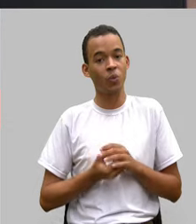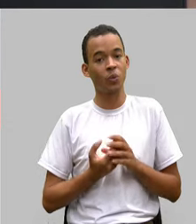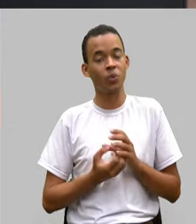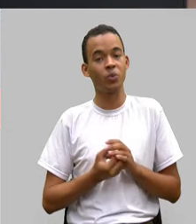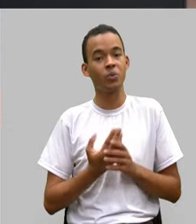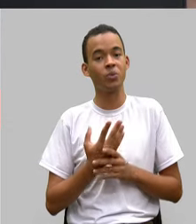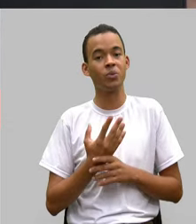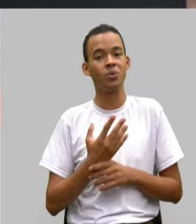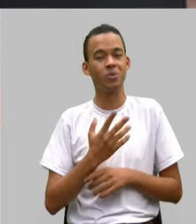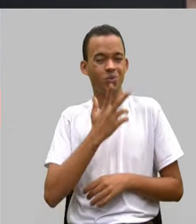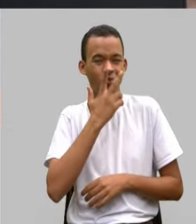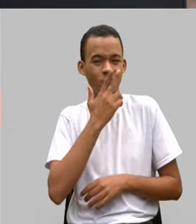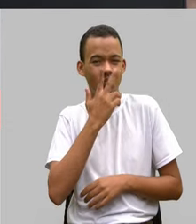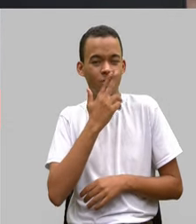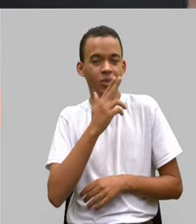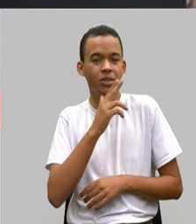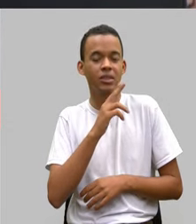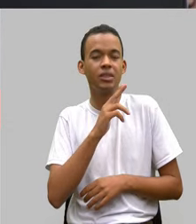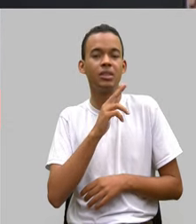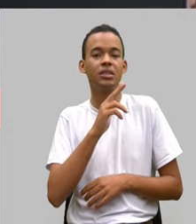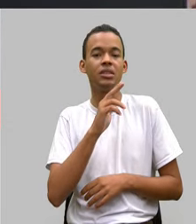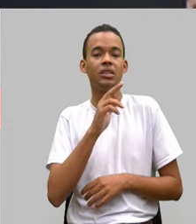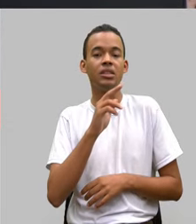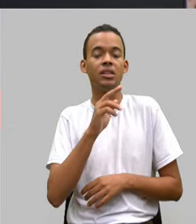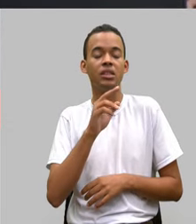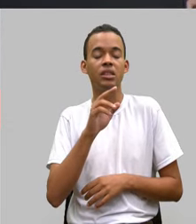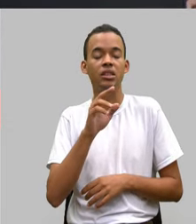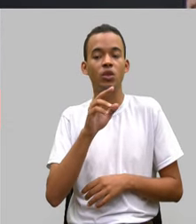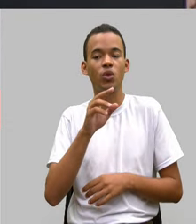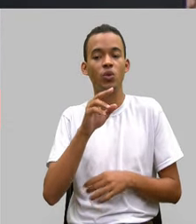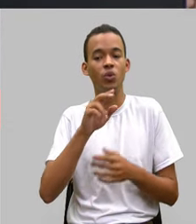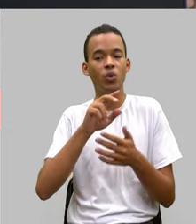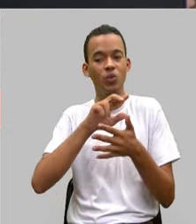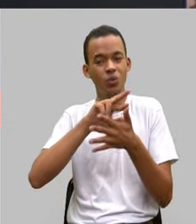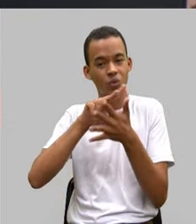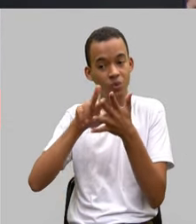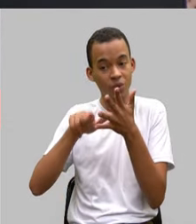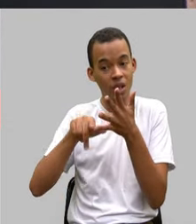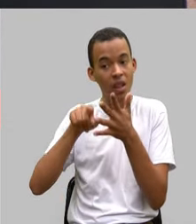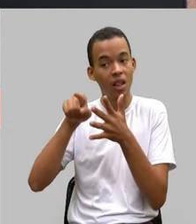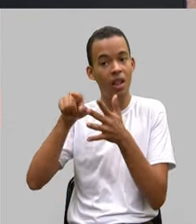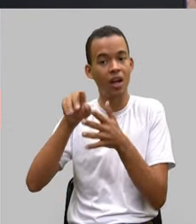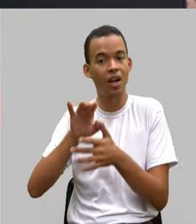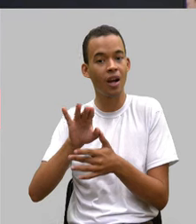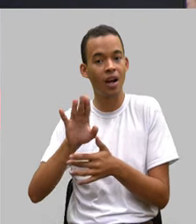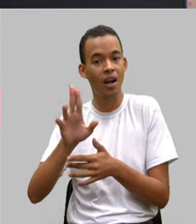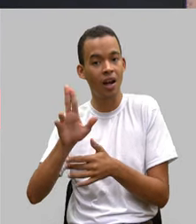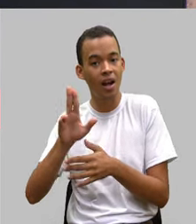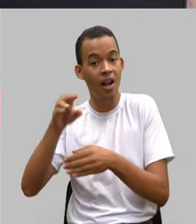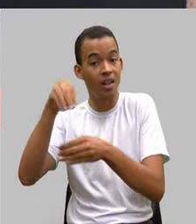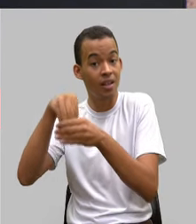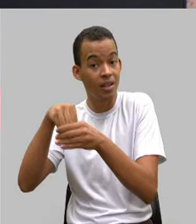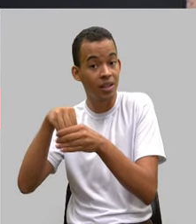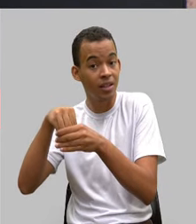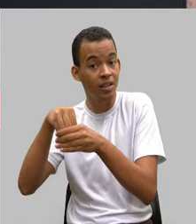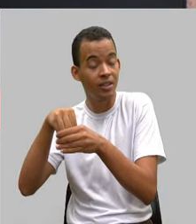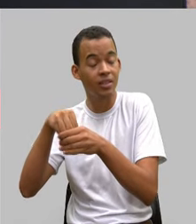realmente muito impactante para mim porque não só produzimos como temos receptores